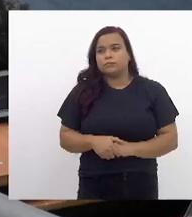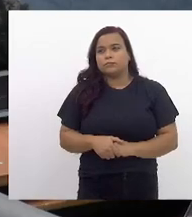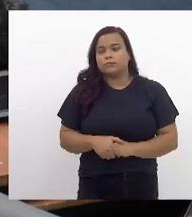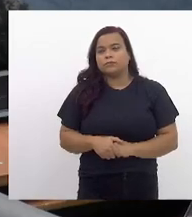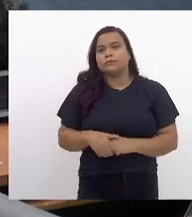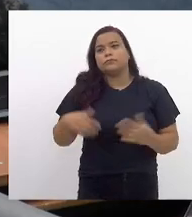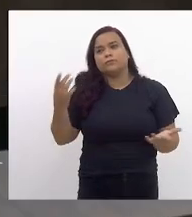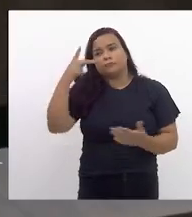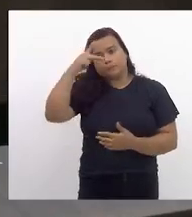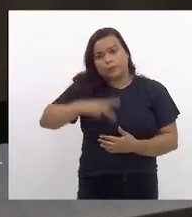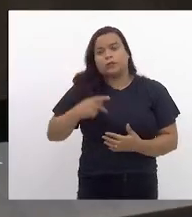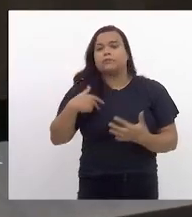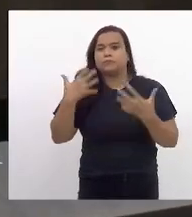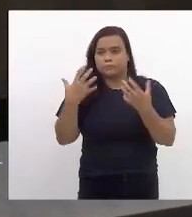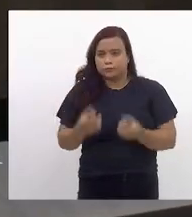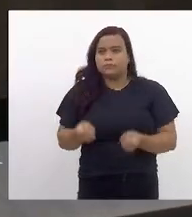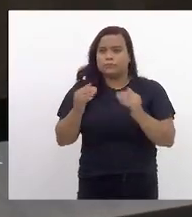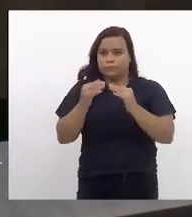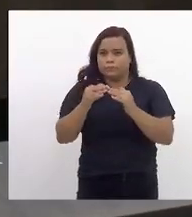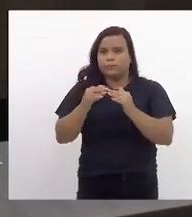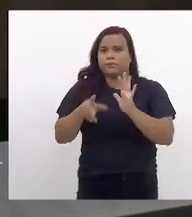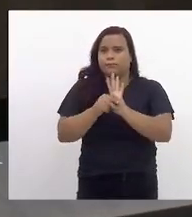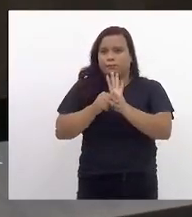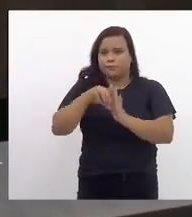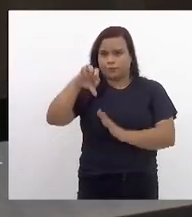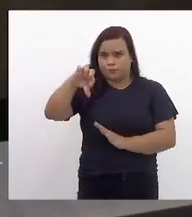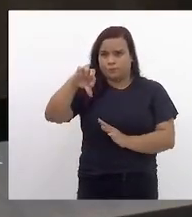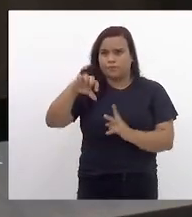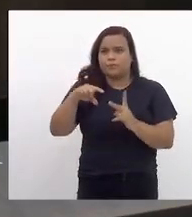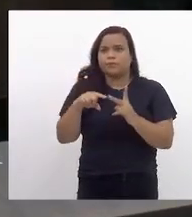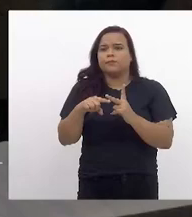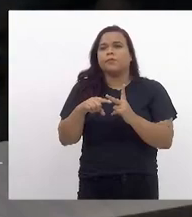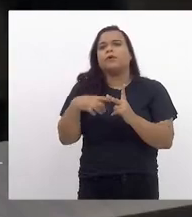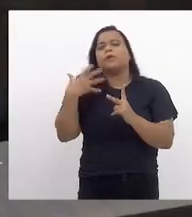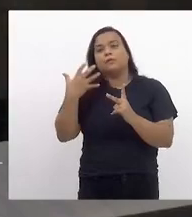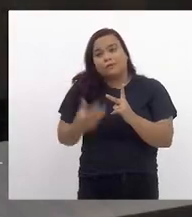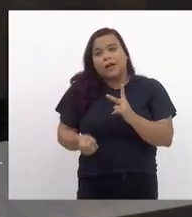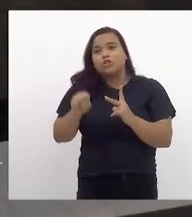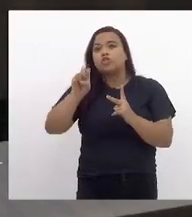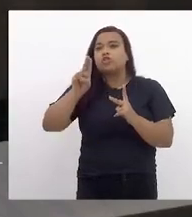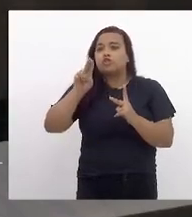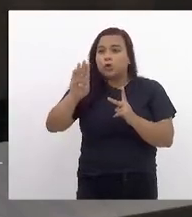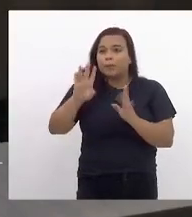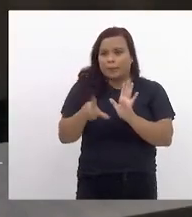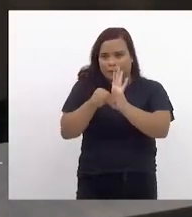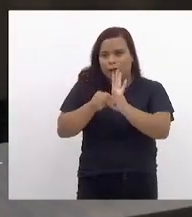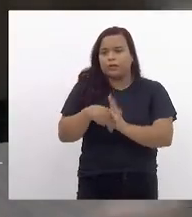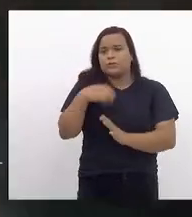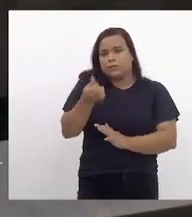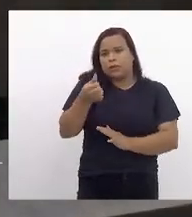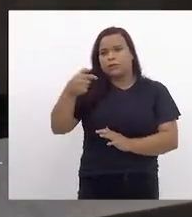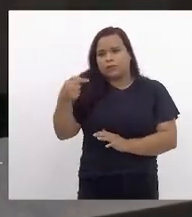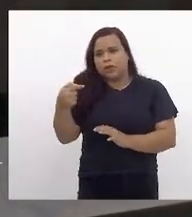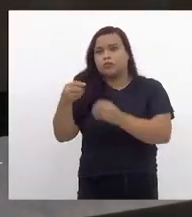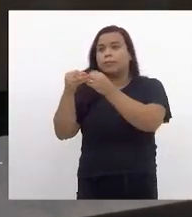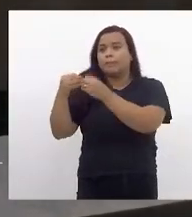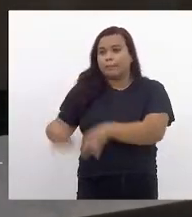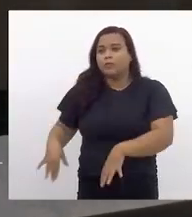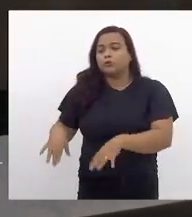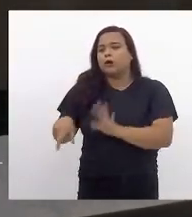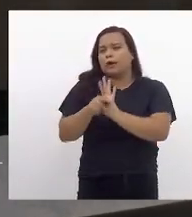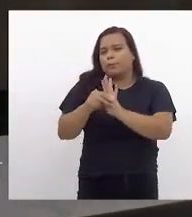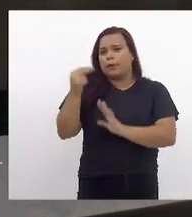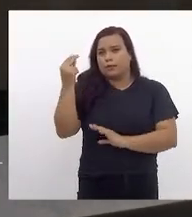Senhor presidente, favorável à emenda 9, favorável com subemendas emendas 6 e 7, prejudicadas as emendas 1 pela emenda 4 da